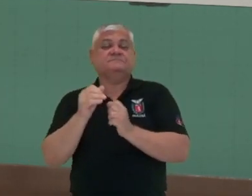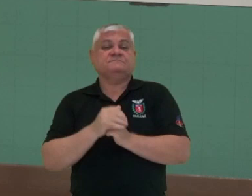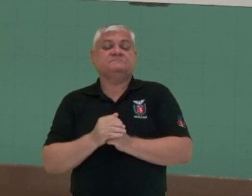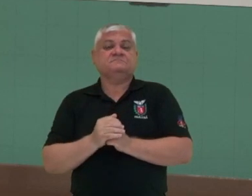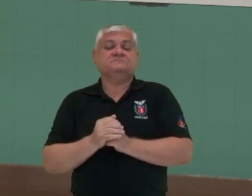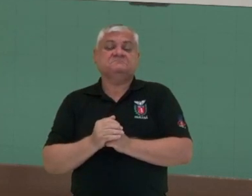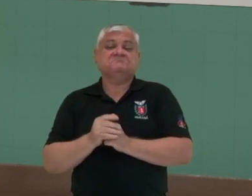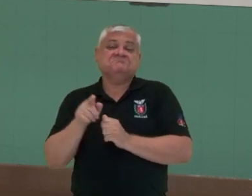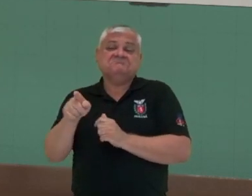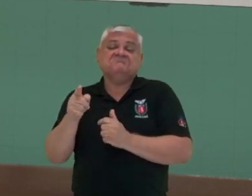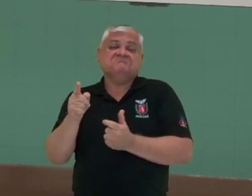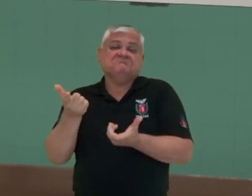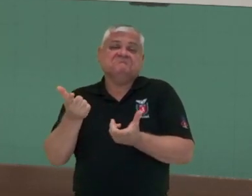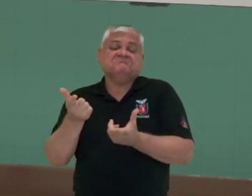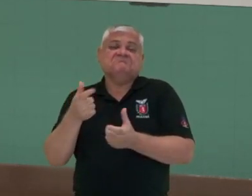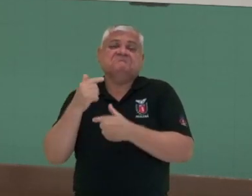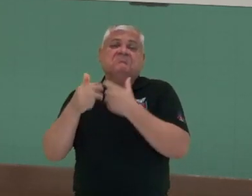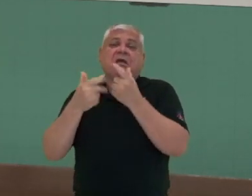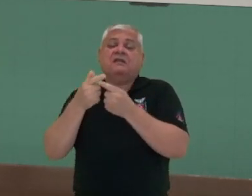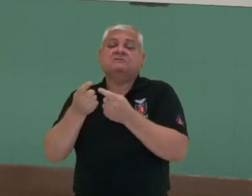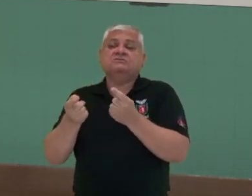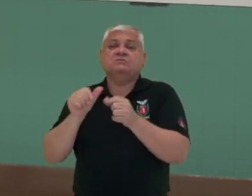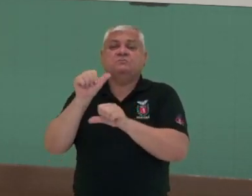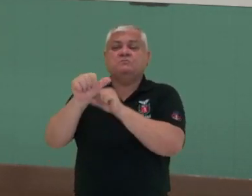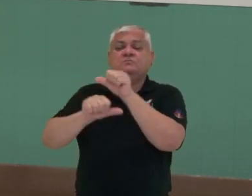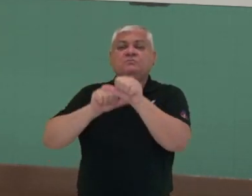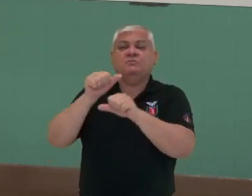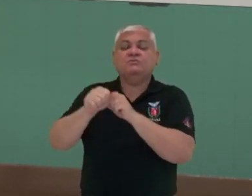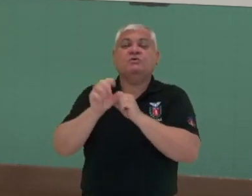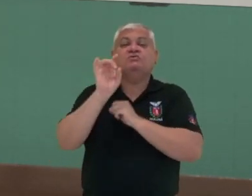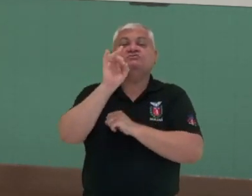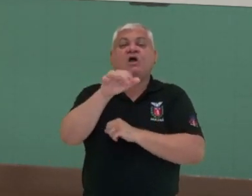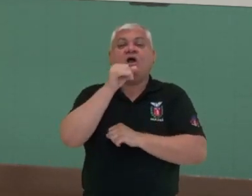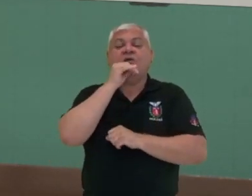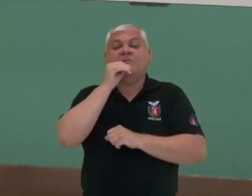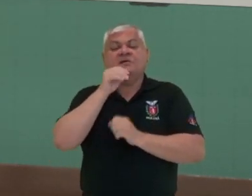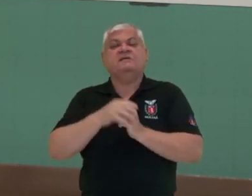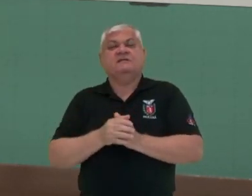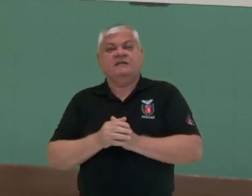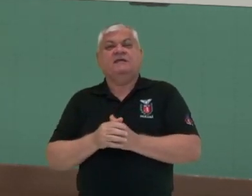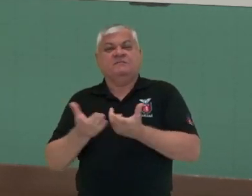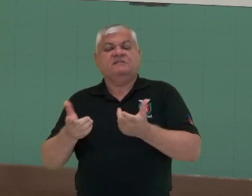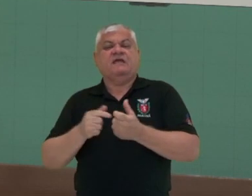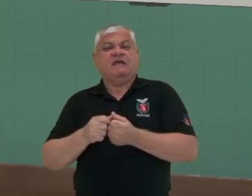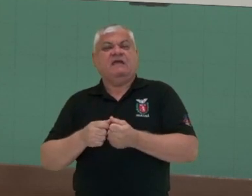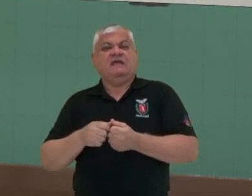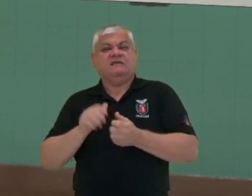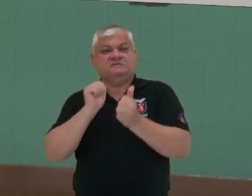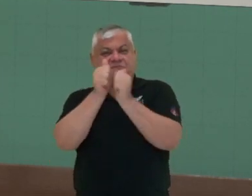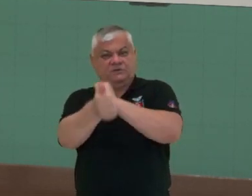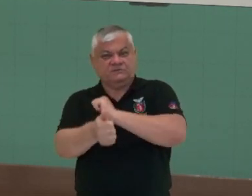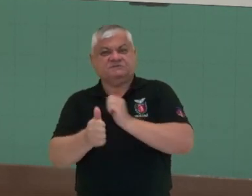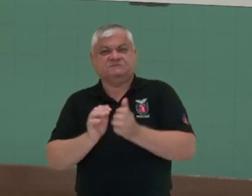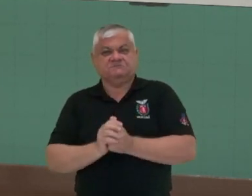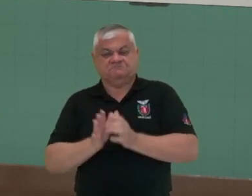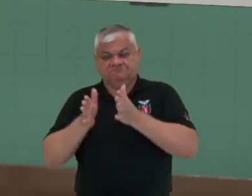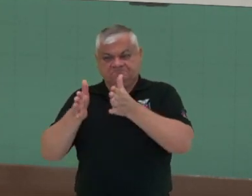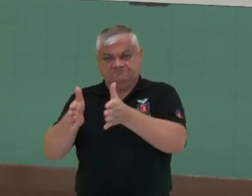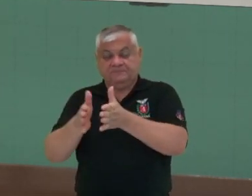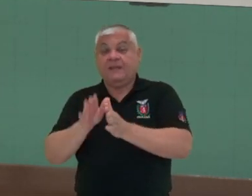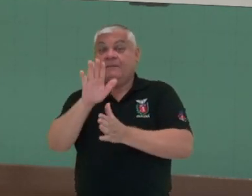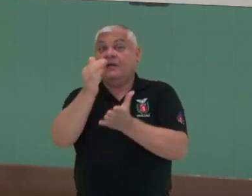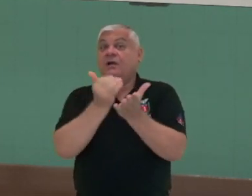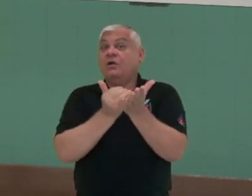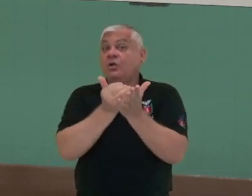elas acabaram se voltando somente para a questão da luta, da atividade esportiva, né? Mas